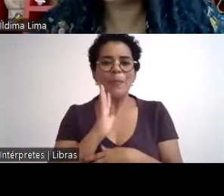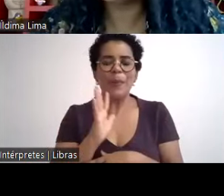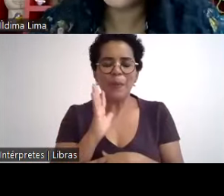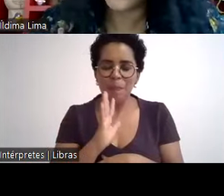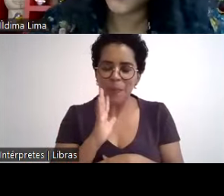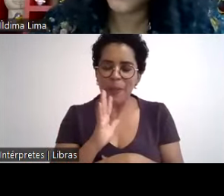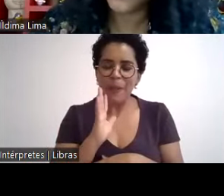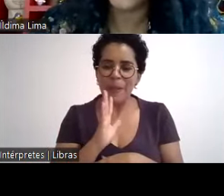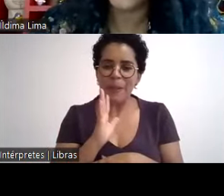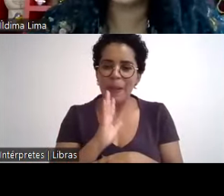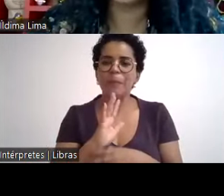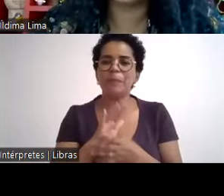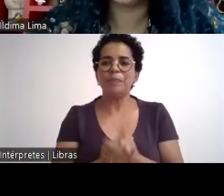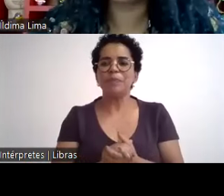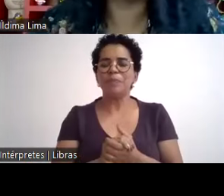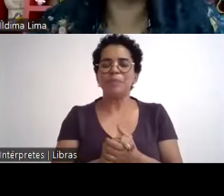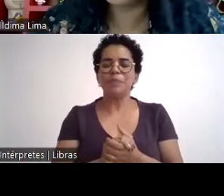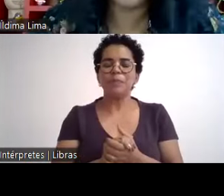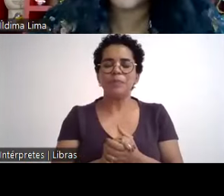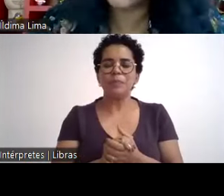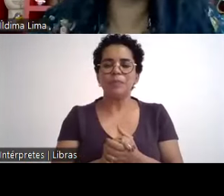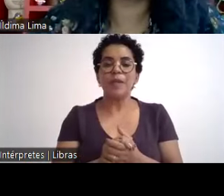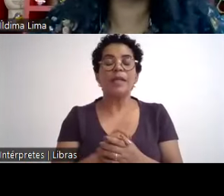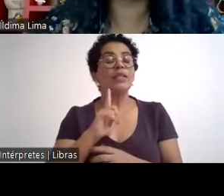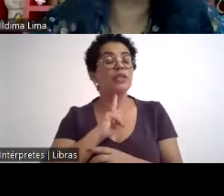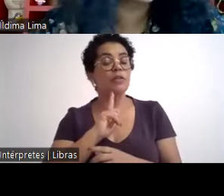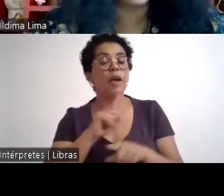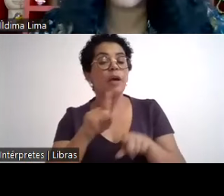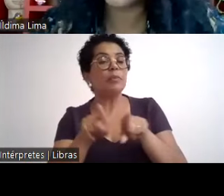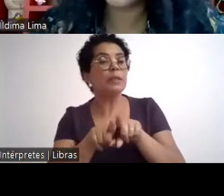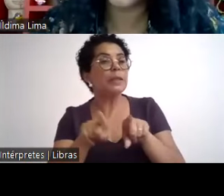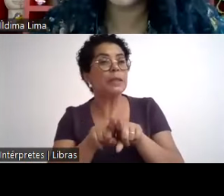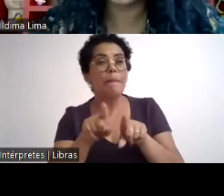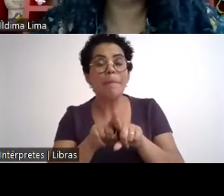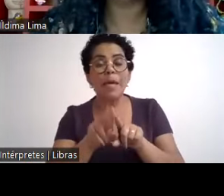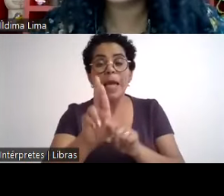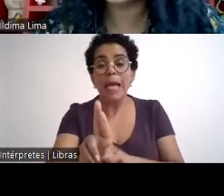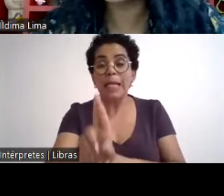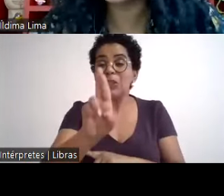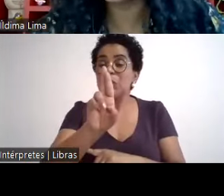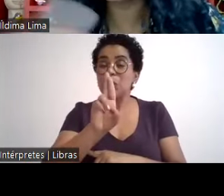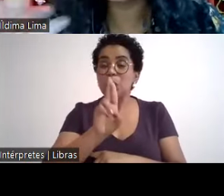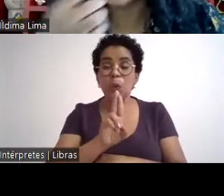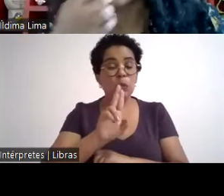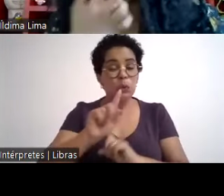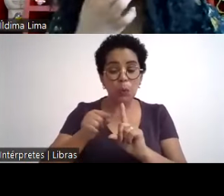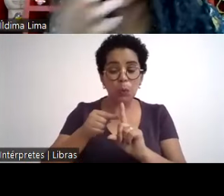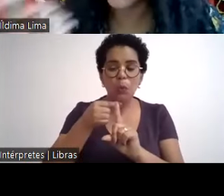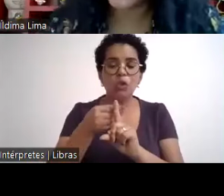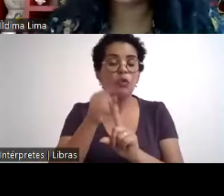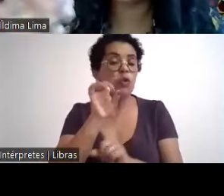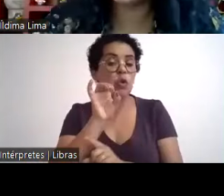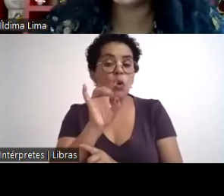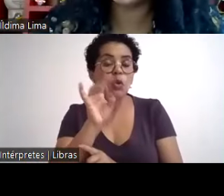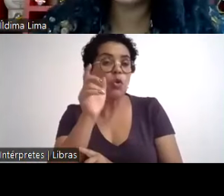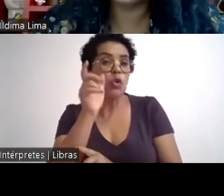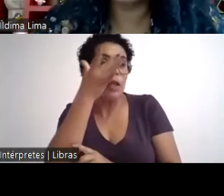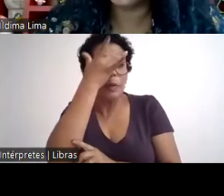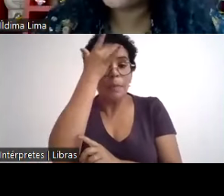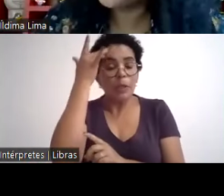sem limites geracionais. Tivemos grandes retornos de utilização, não apenas de pessoas que têm interesse por arte, mas